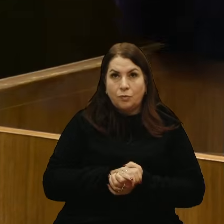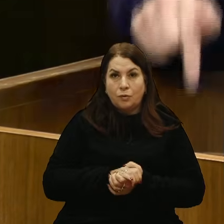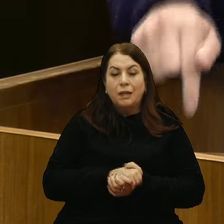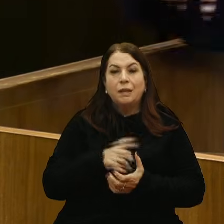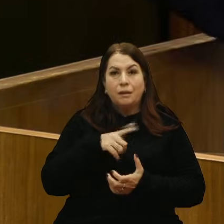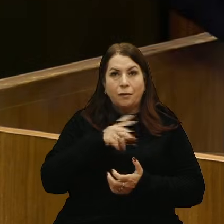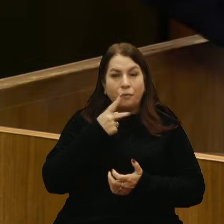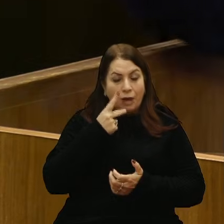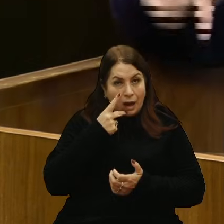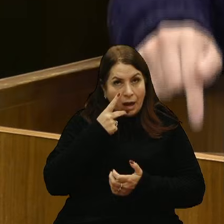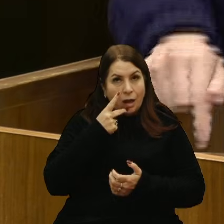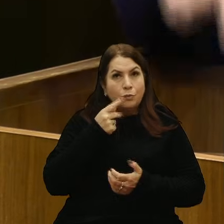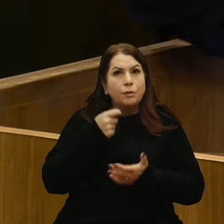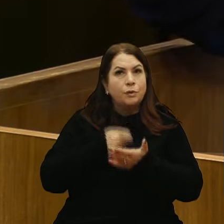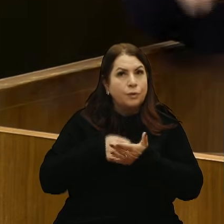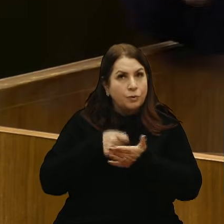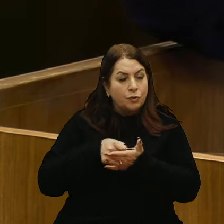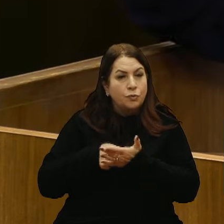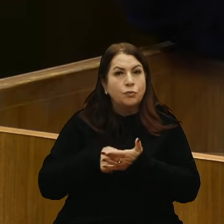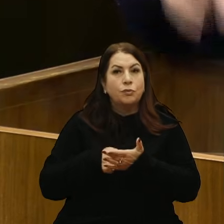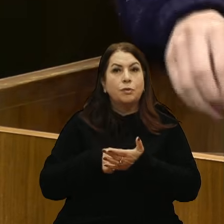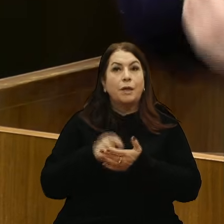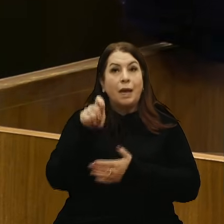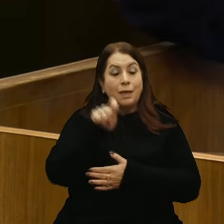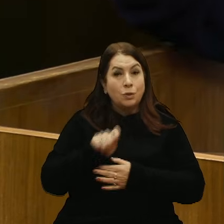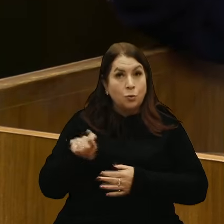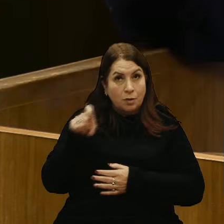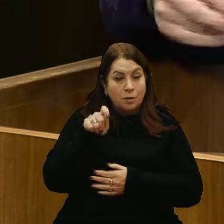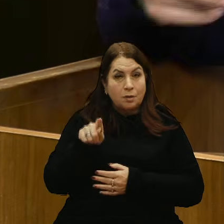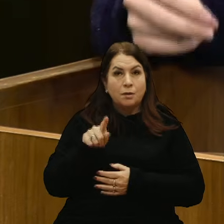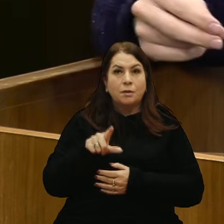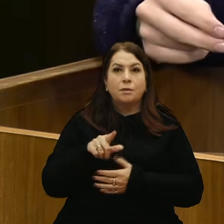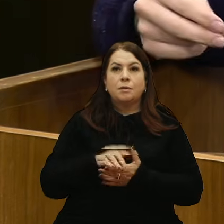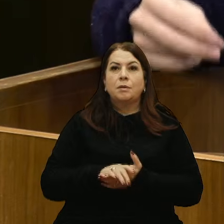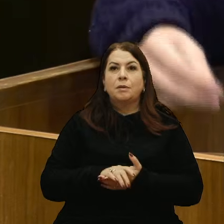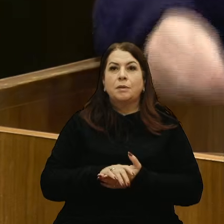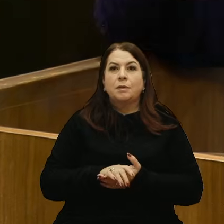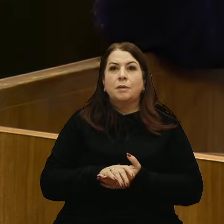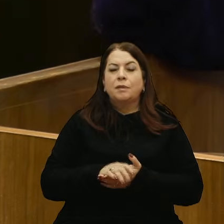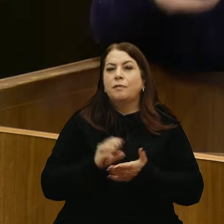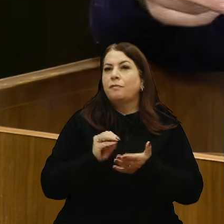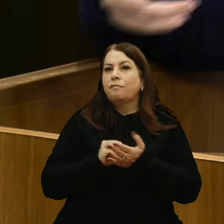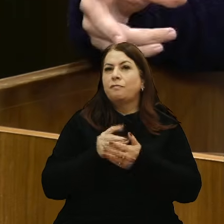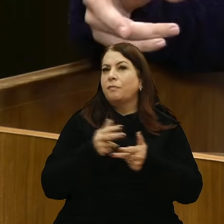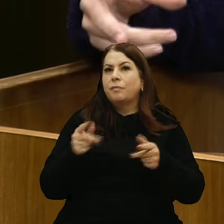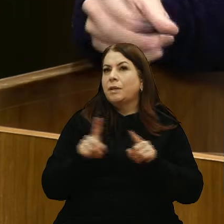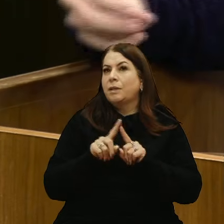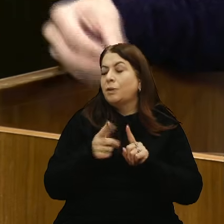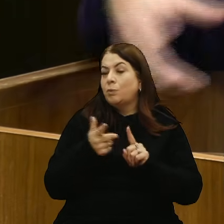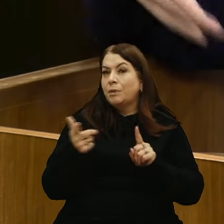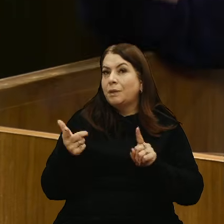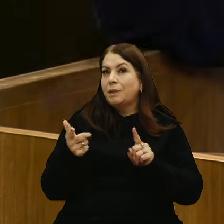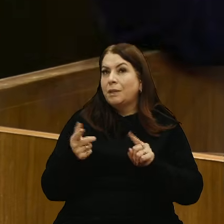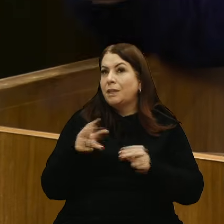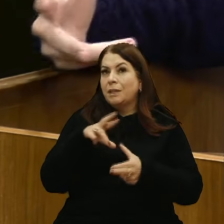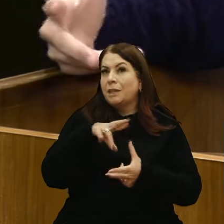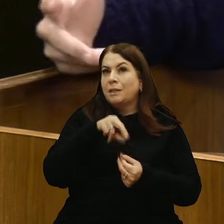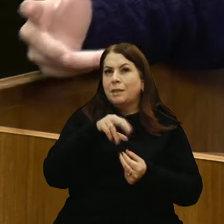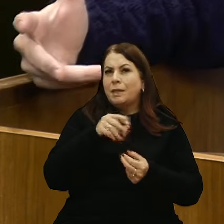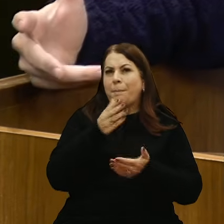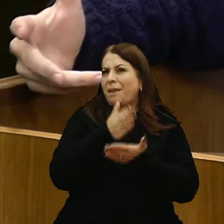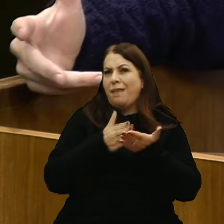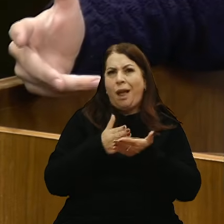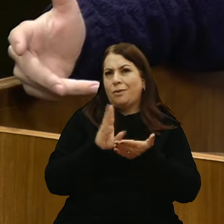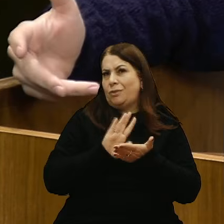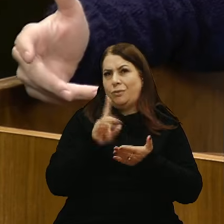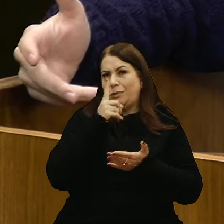tenho dito, tenho insistido que as associações são extremamente precarizadas e que a gente não recicla nem metade do